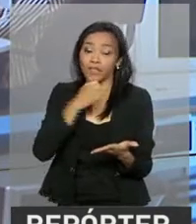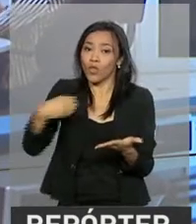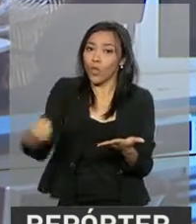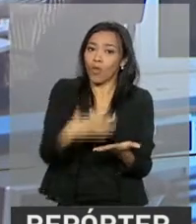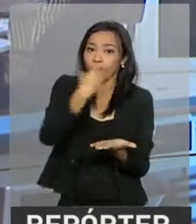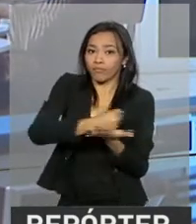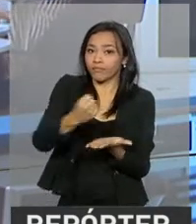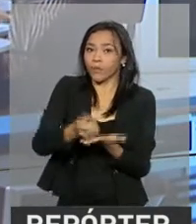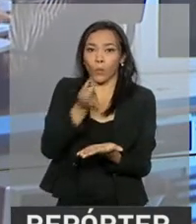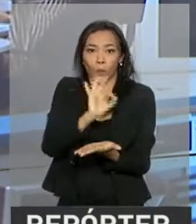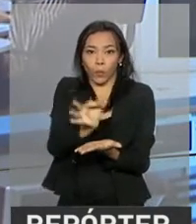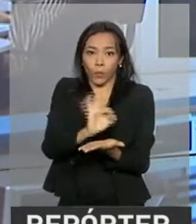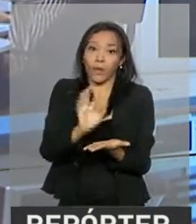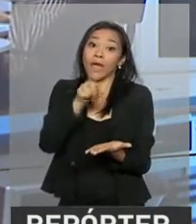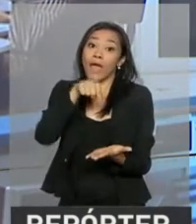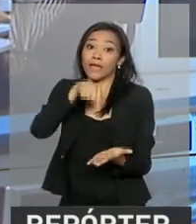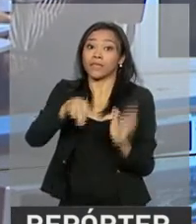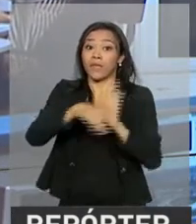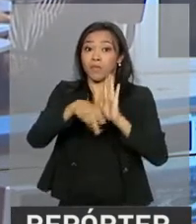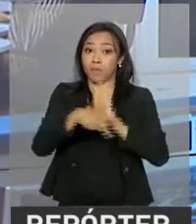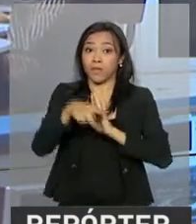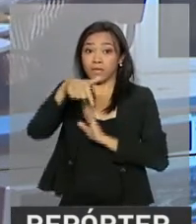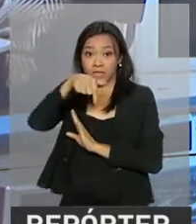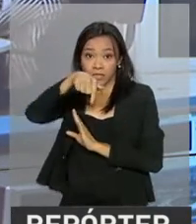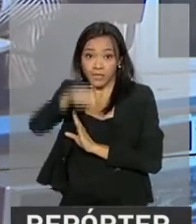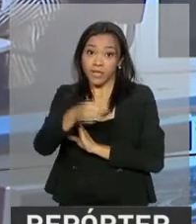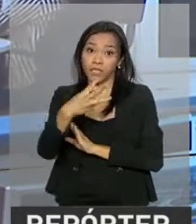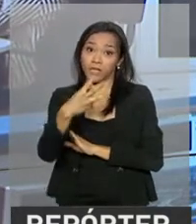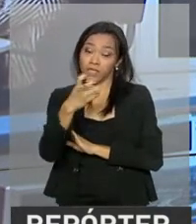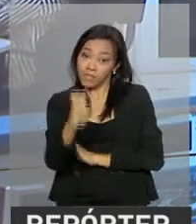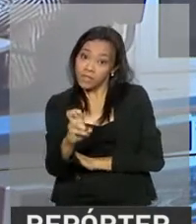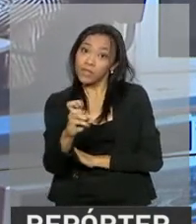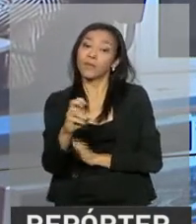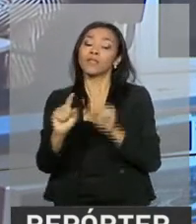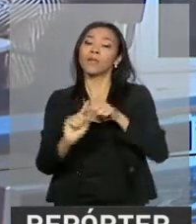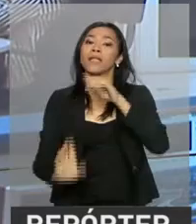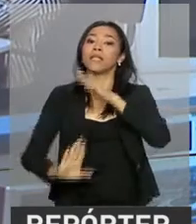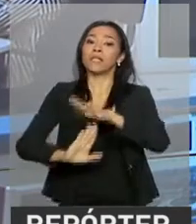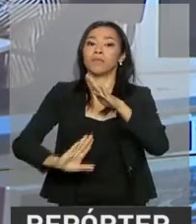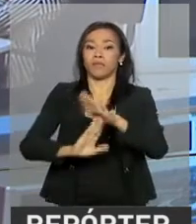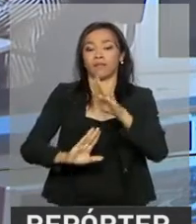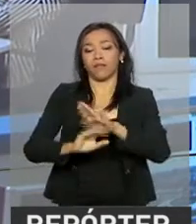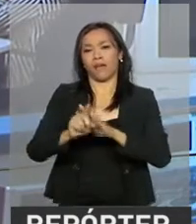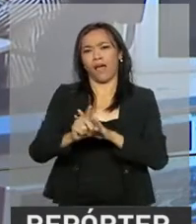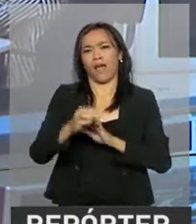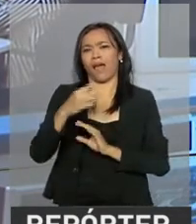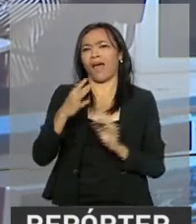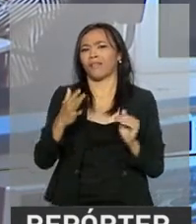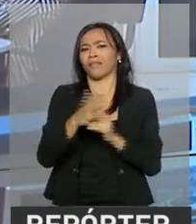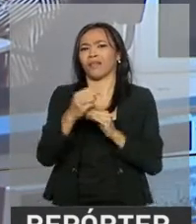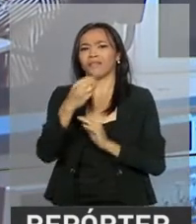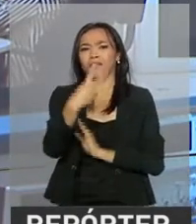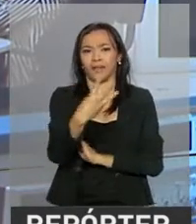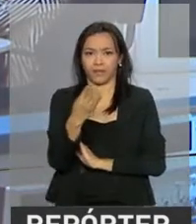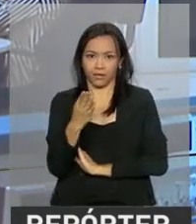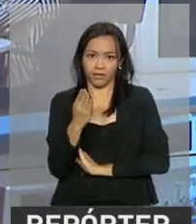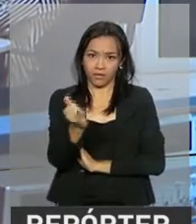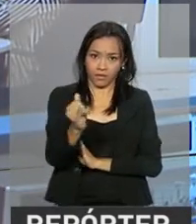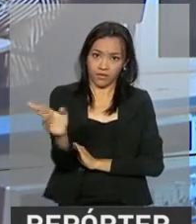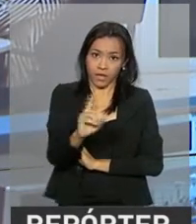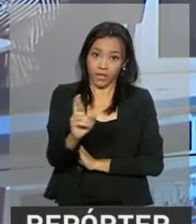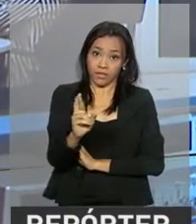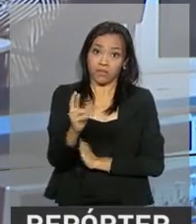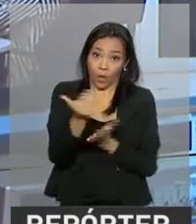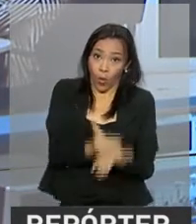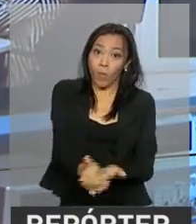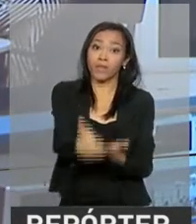MP 735 também propõe limitar repasses para as distribuidoras de energia pela União em até R$ 3,5 bilhões. Para entrar em